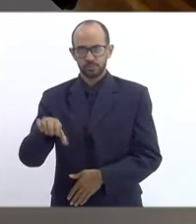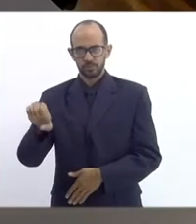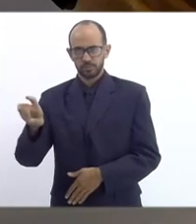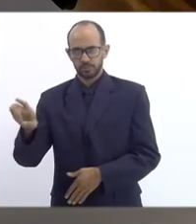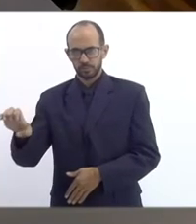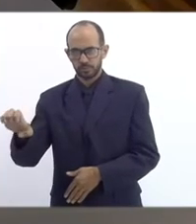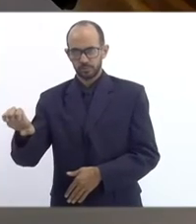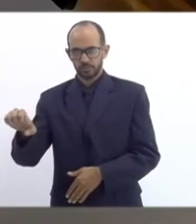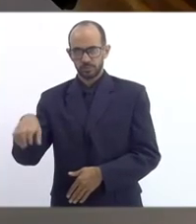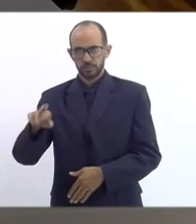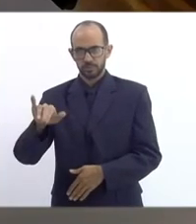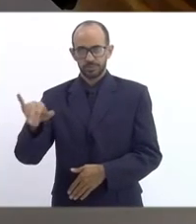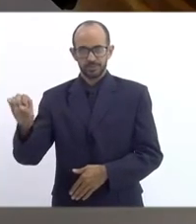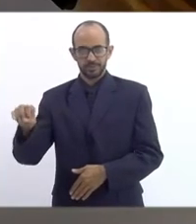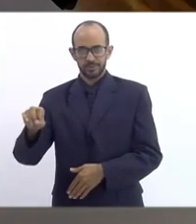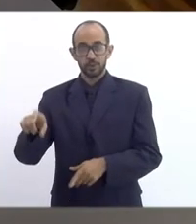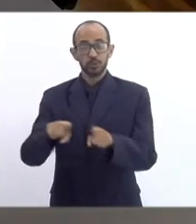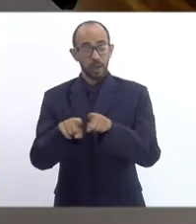seu Exu de frente.